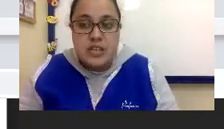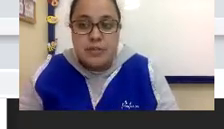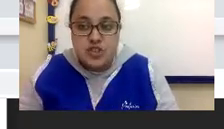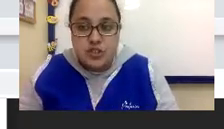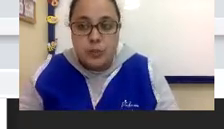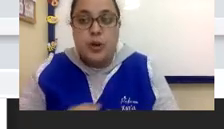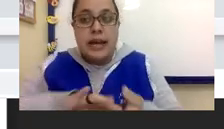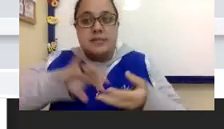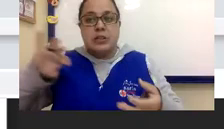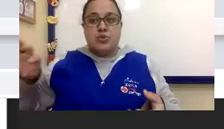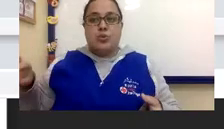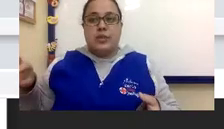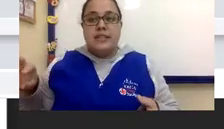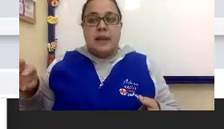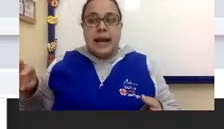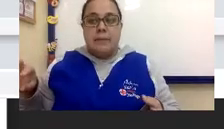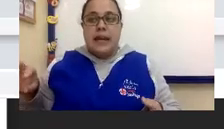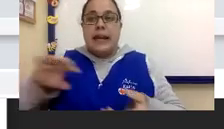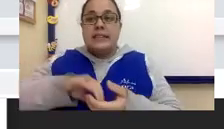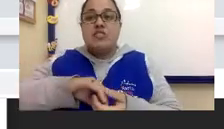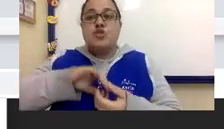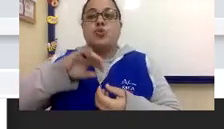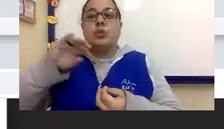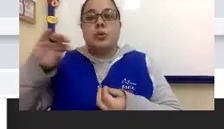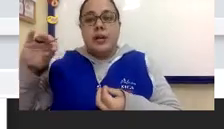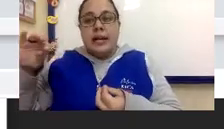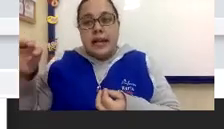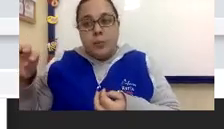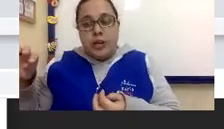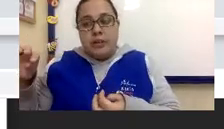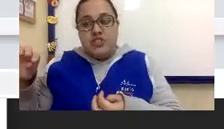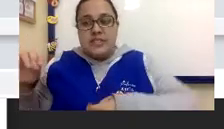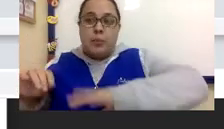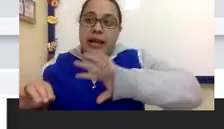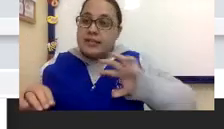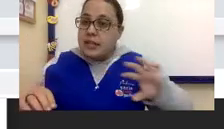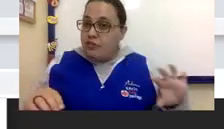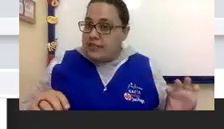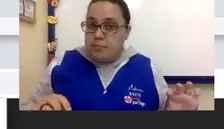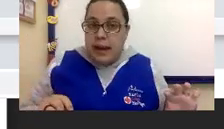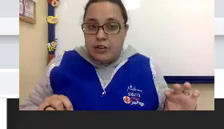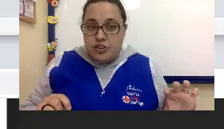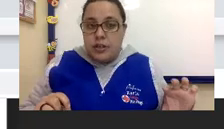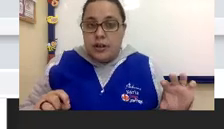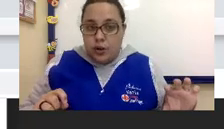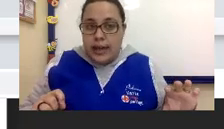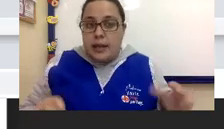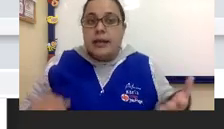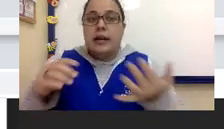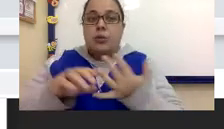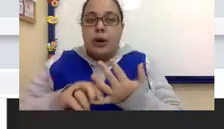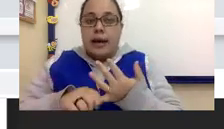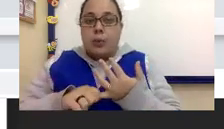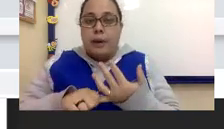do sistema digestório, porém, eles mandam o suco deles para lá. Eles ajudam, né, um pouquinho na digestão, porém, eles não fazem parte,